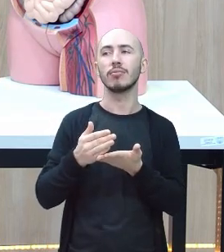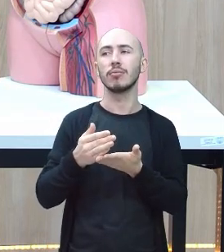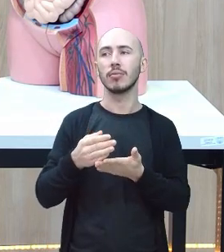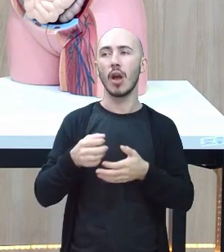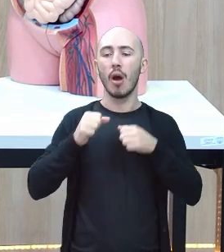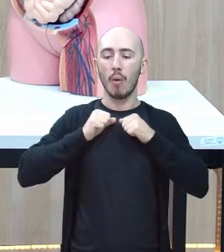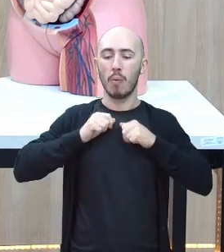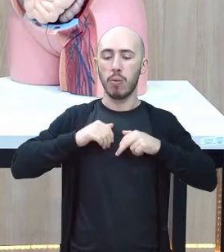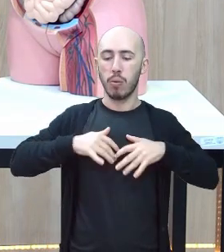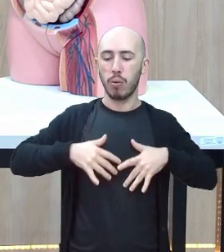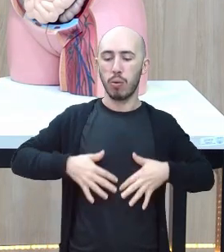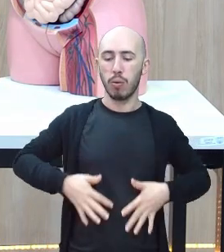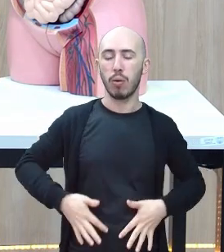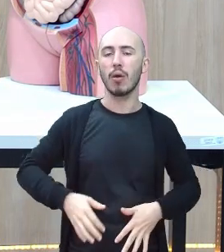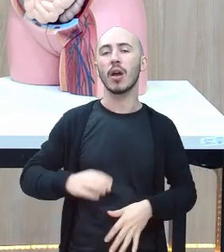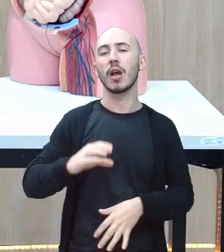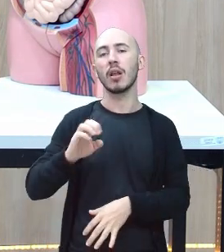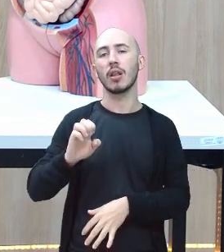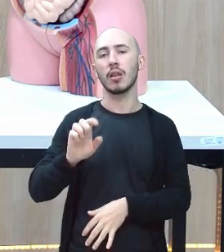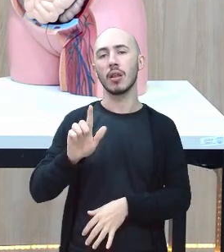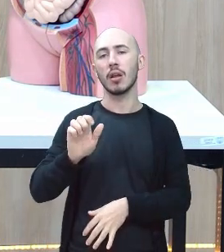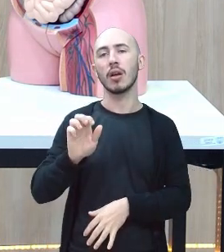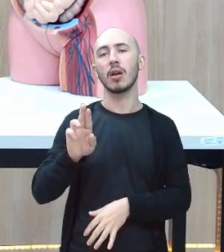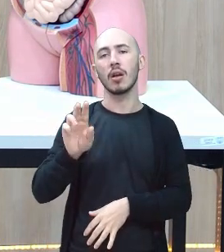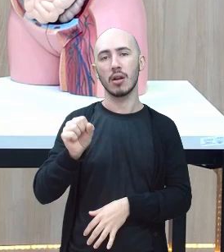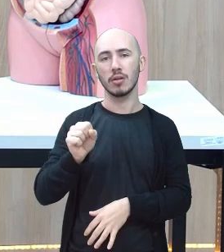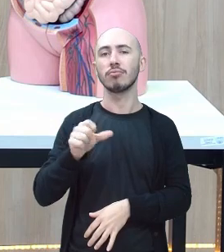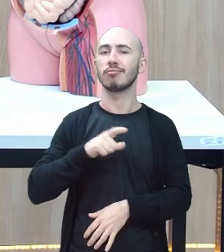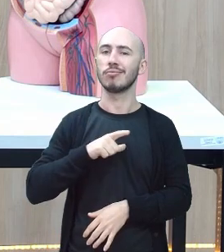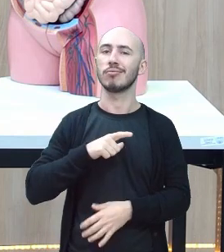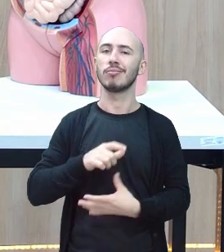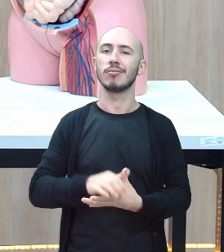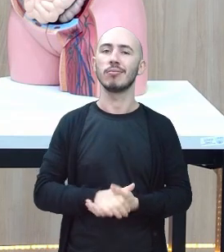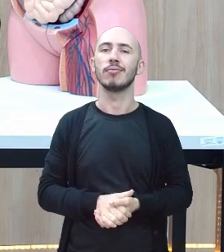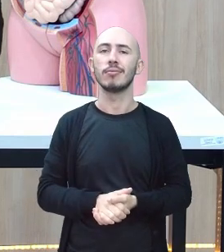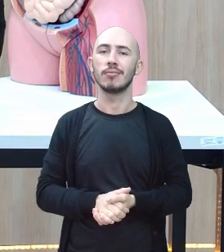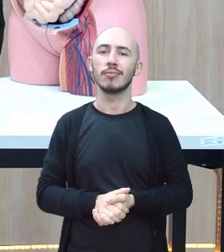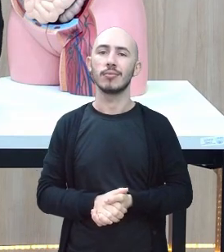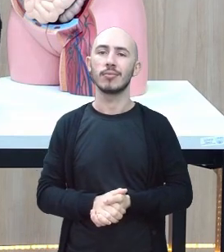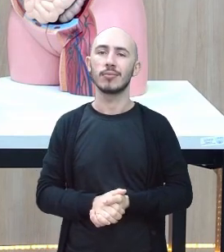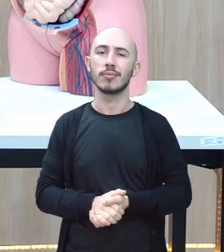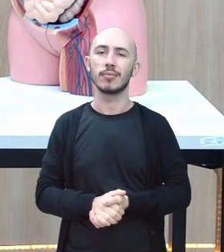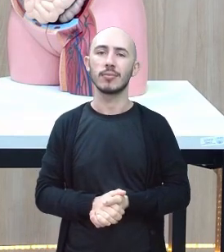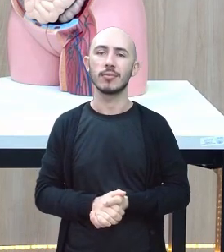multiplicada até chegar ao nosso organismo.